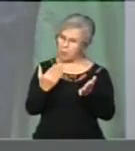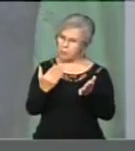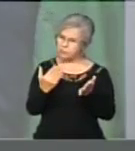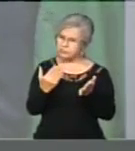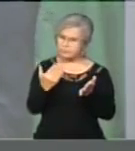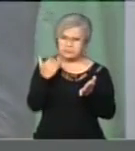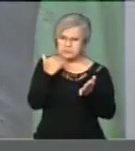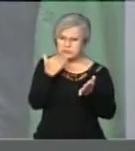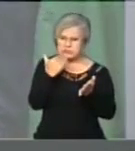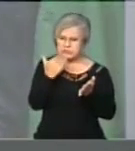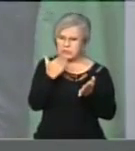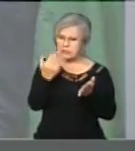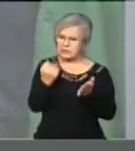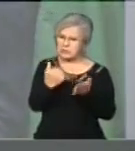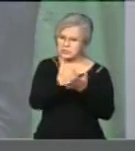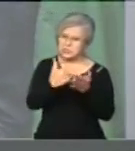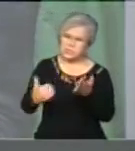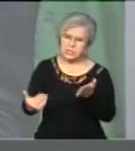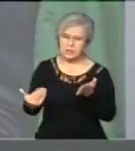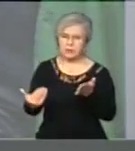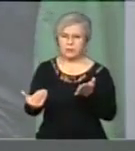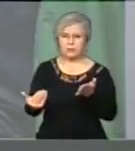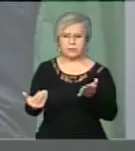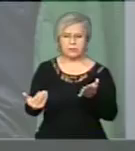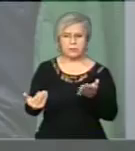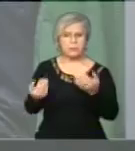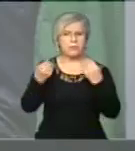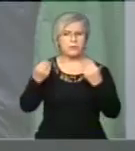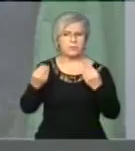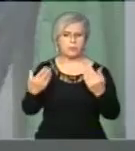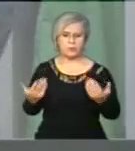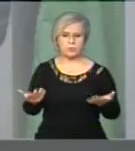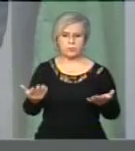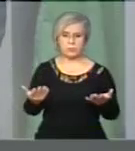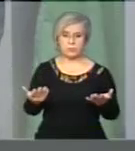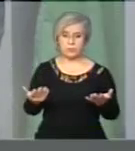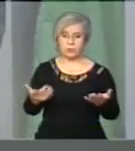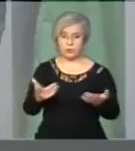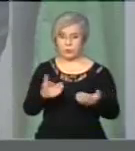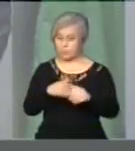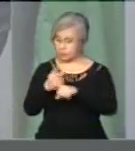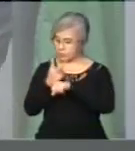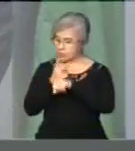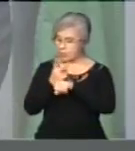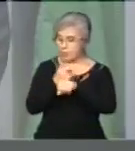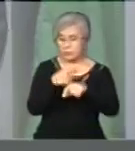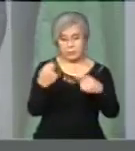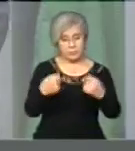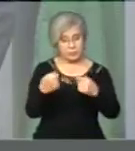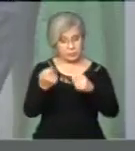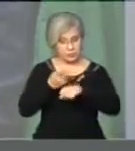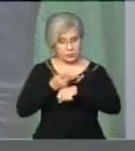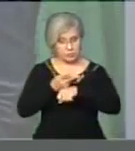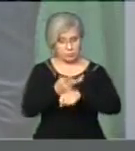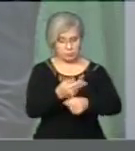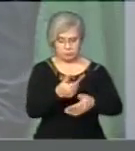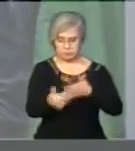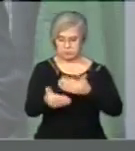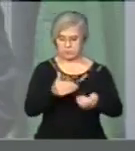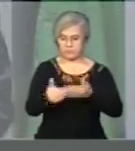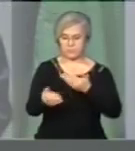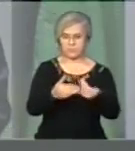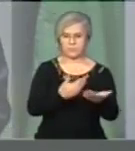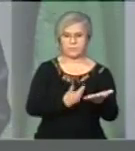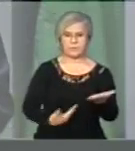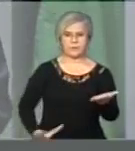trazem retorno à população que estão sendo beneficiada. O que se busca e o que se deve buscar, seja que governo for, é